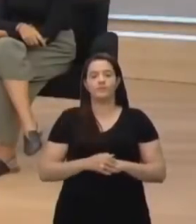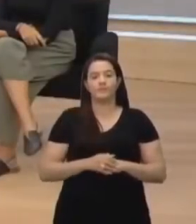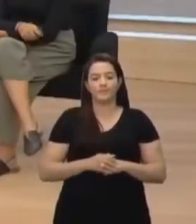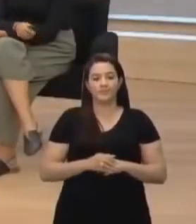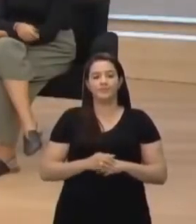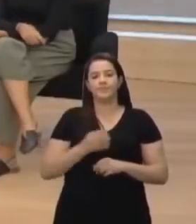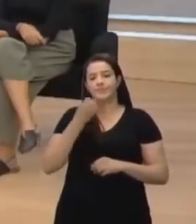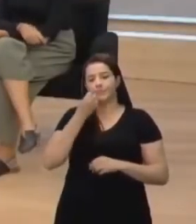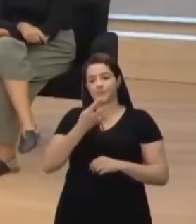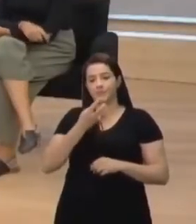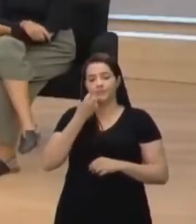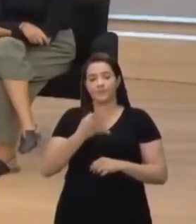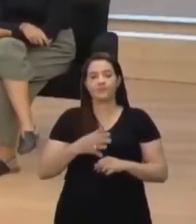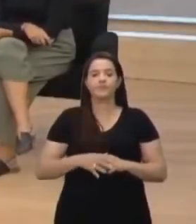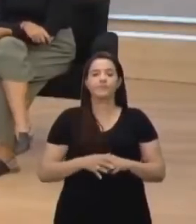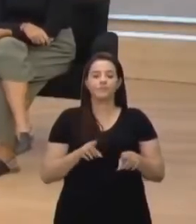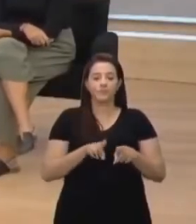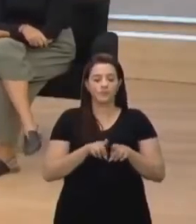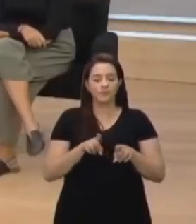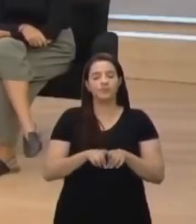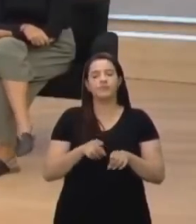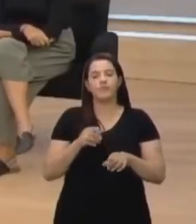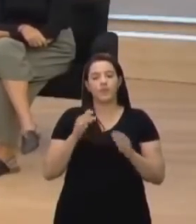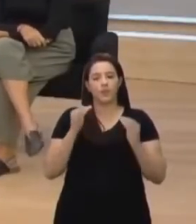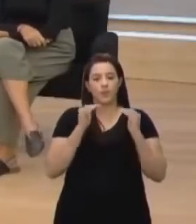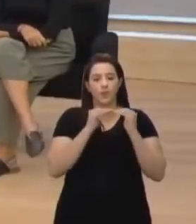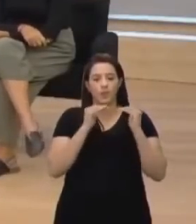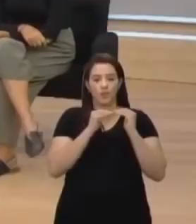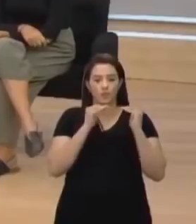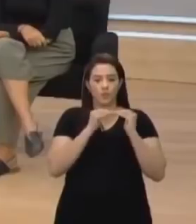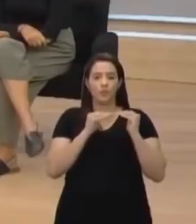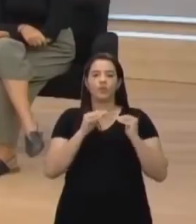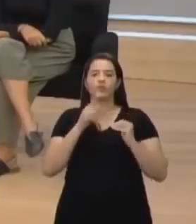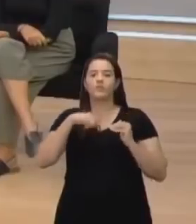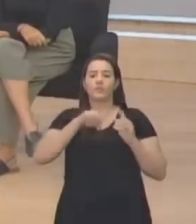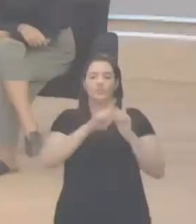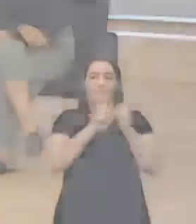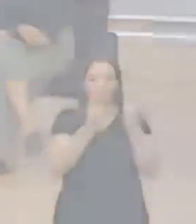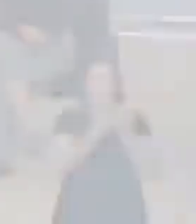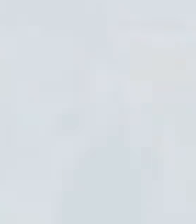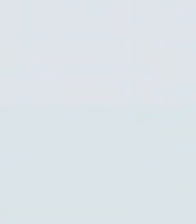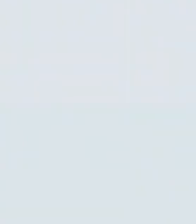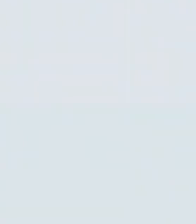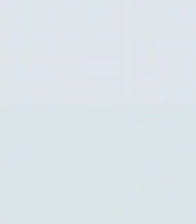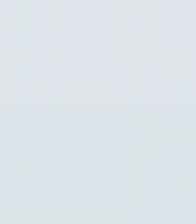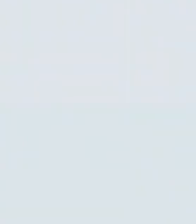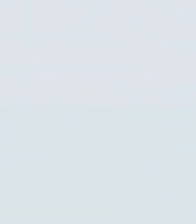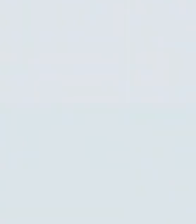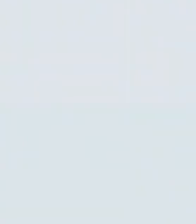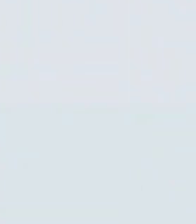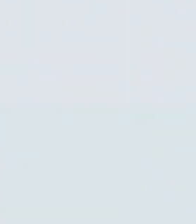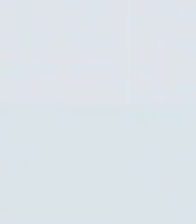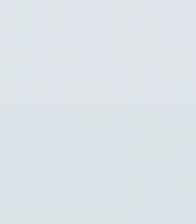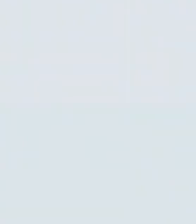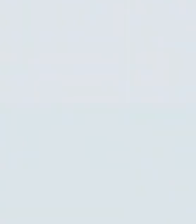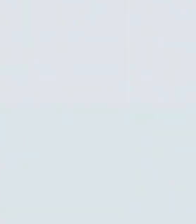Muito bem, Luiz. Também acho e concordo, sim, eu acho que tem uma grande parceria aí.